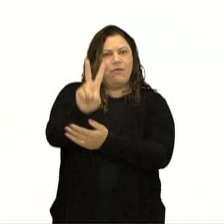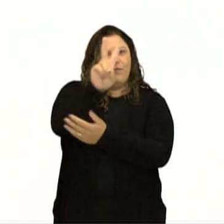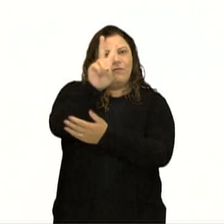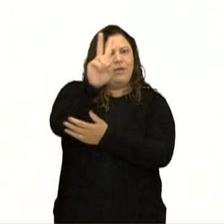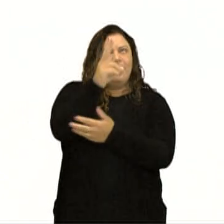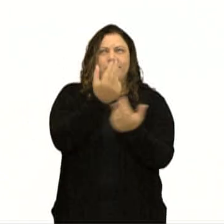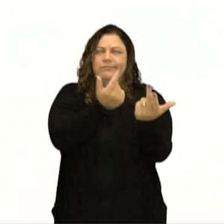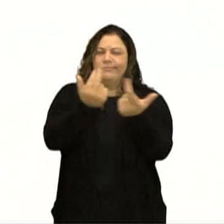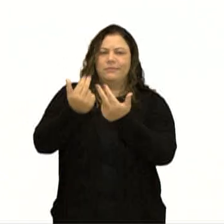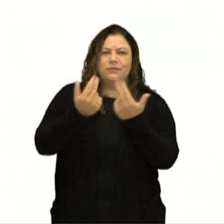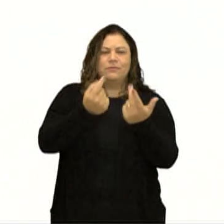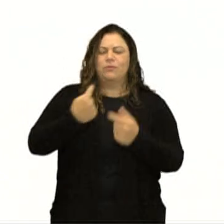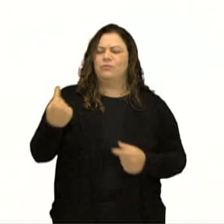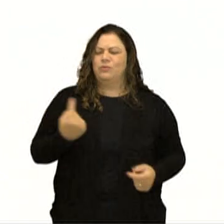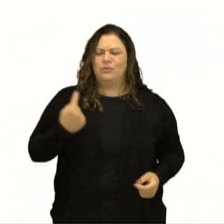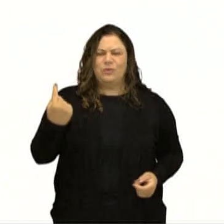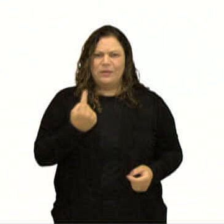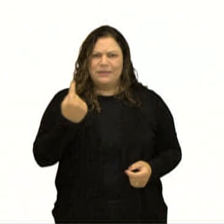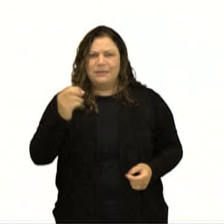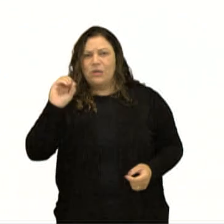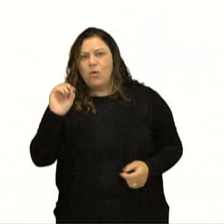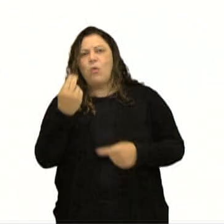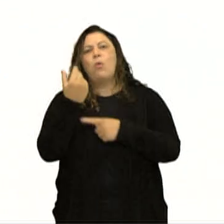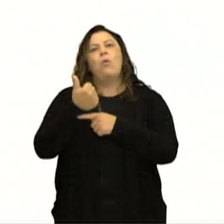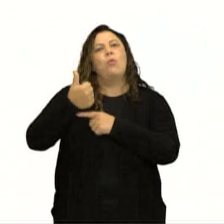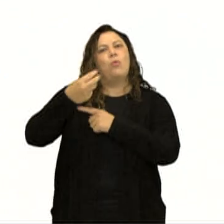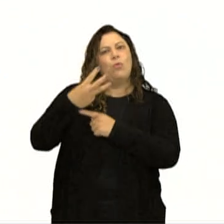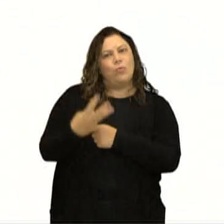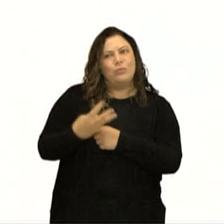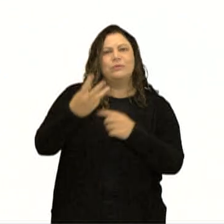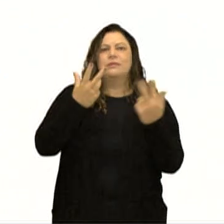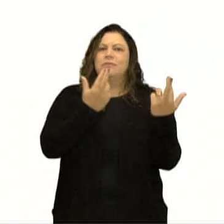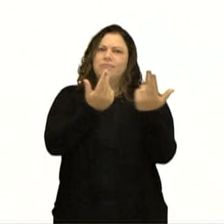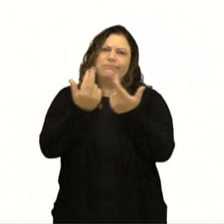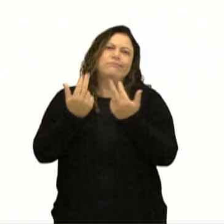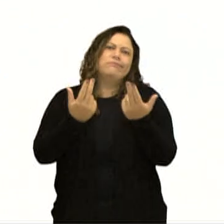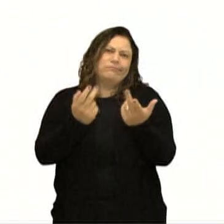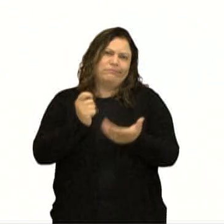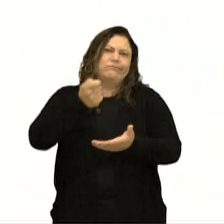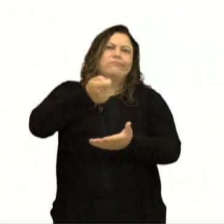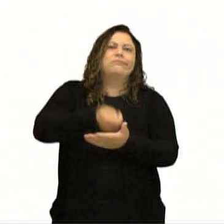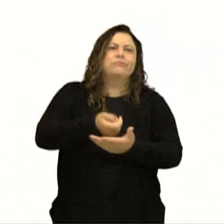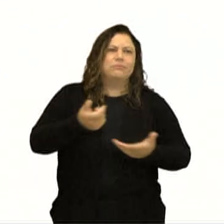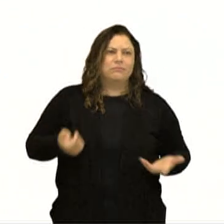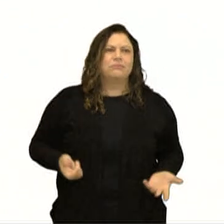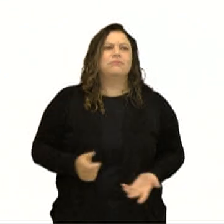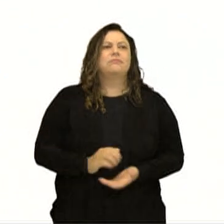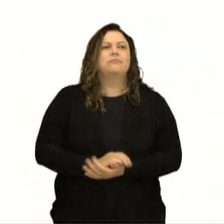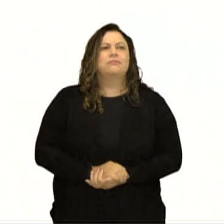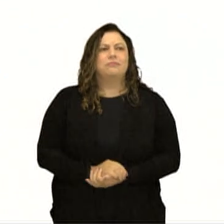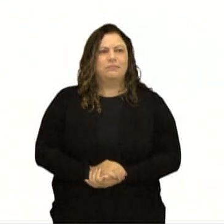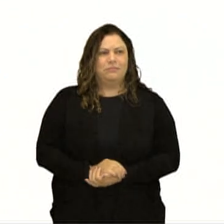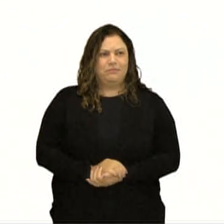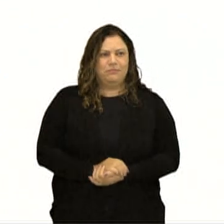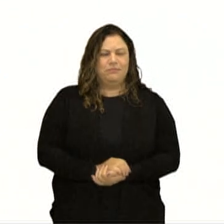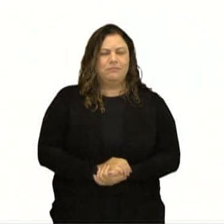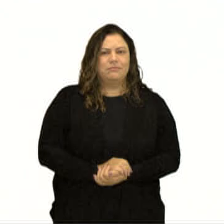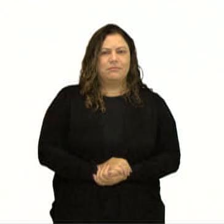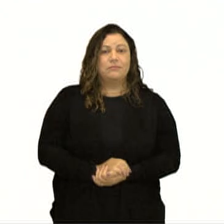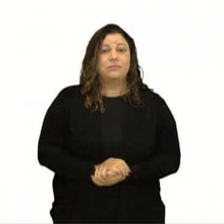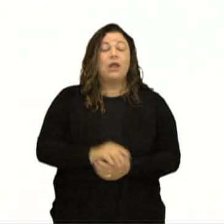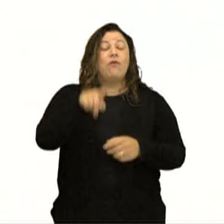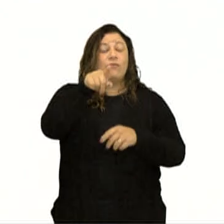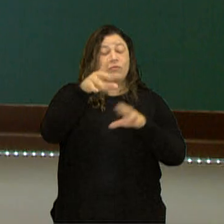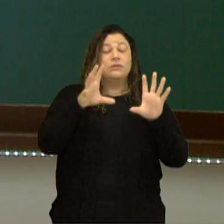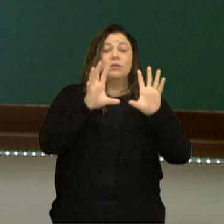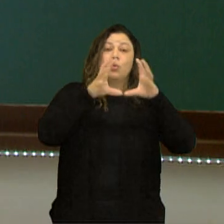sozinha ou se eu for com 13, eu vou pagar o mesmo preço. Have more than 13, então você está num